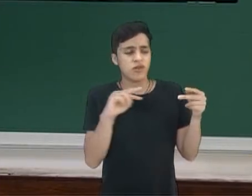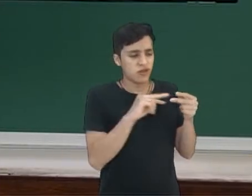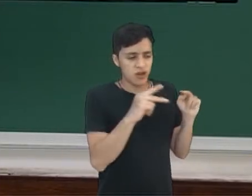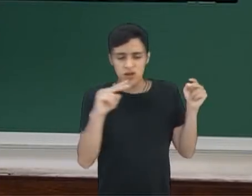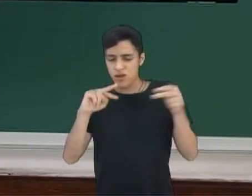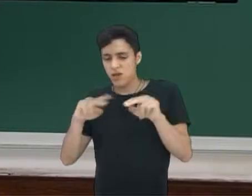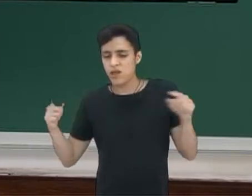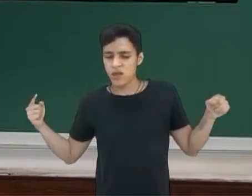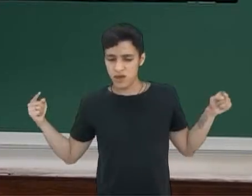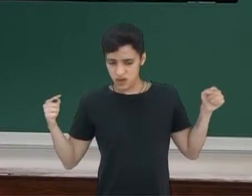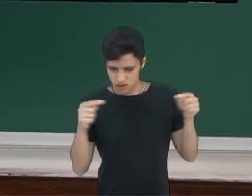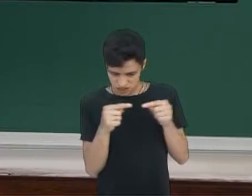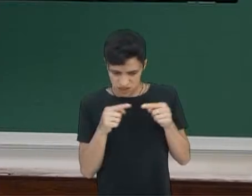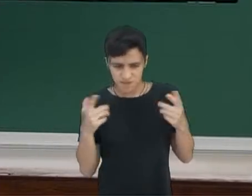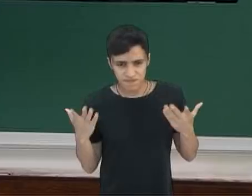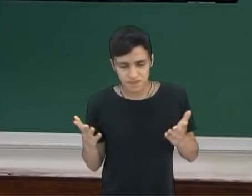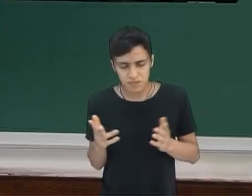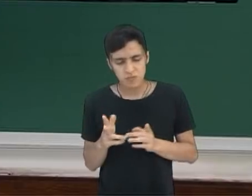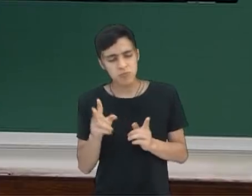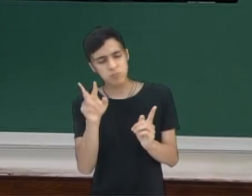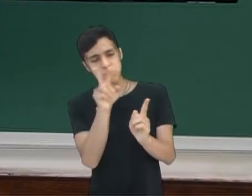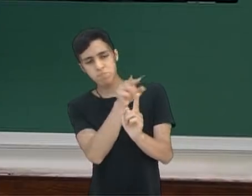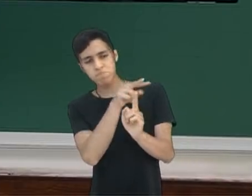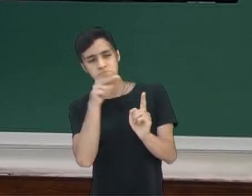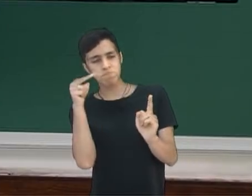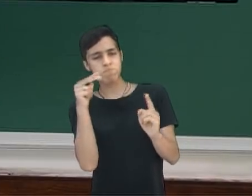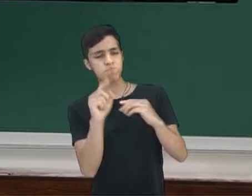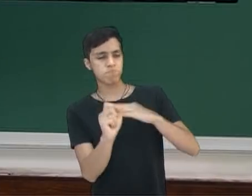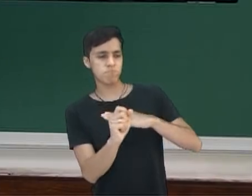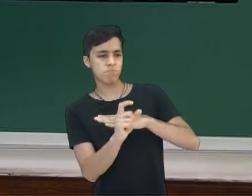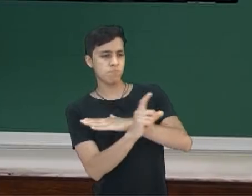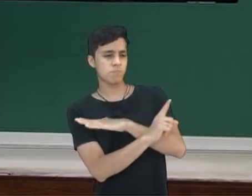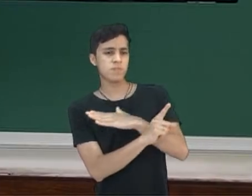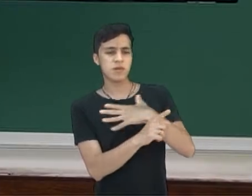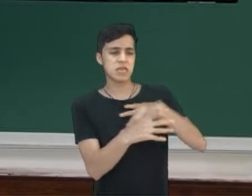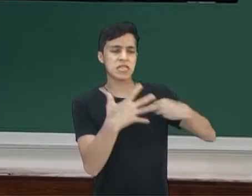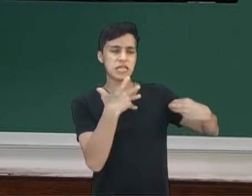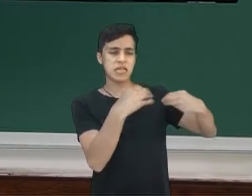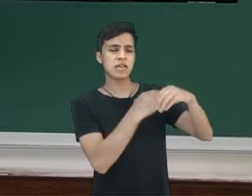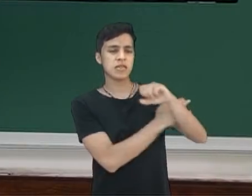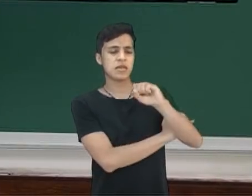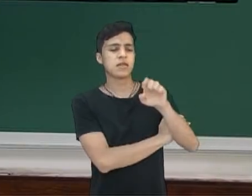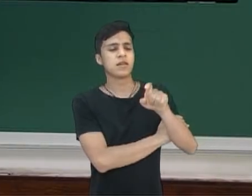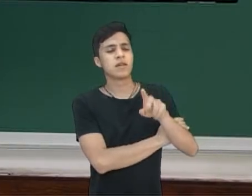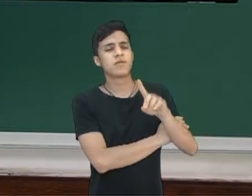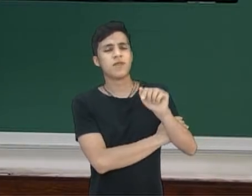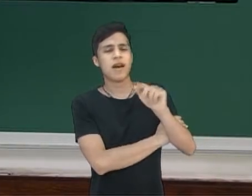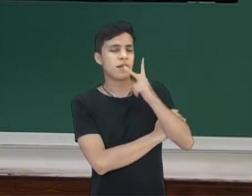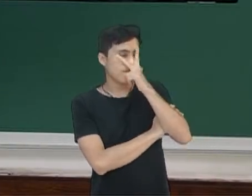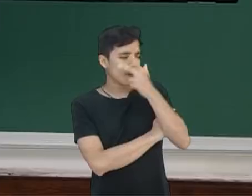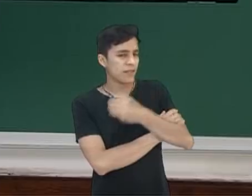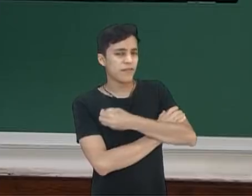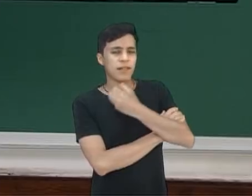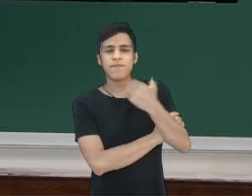tá? Então, do ponto de vista evolutivo, né, a reprodução sexuada, ela torna a vida muito mais